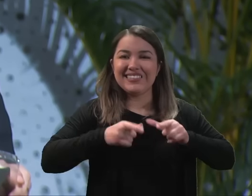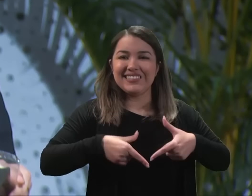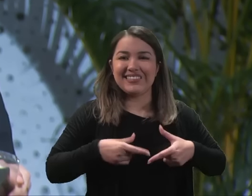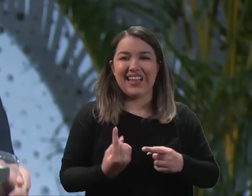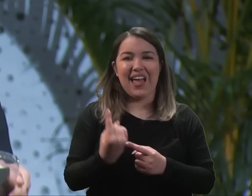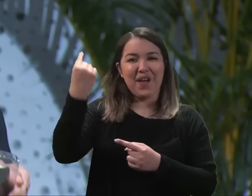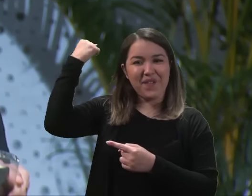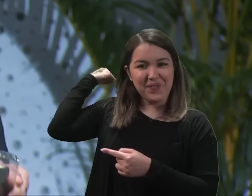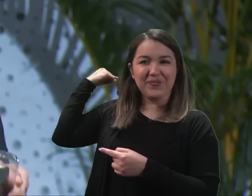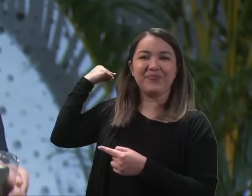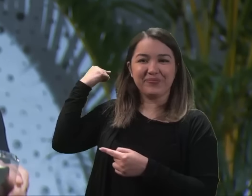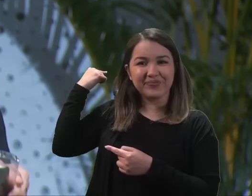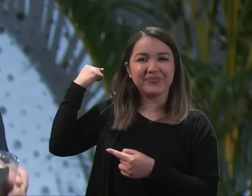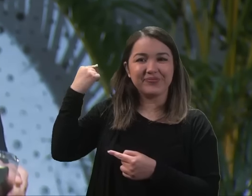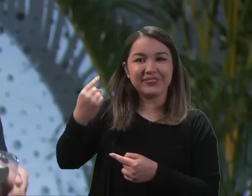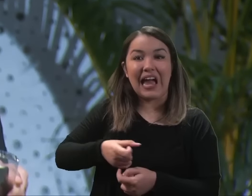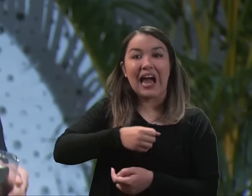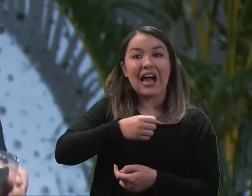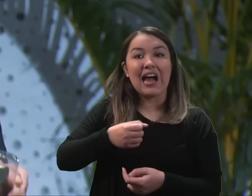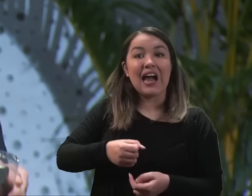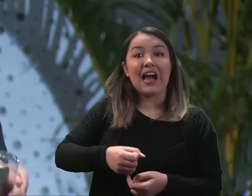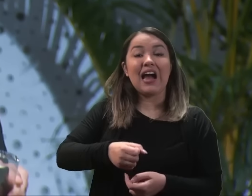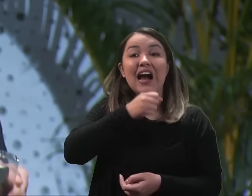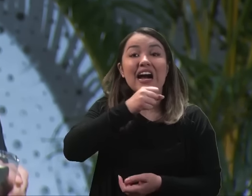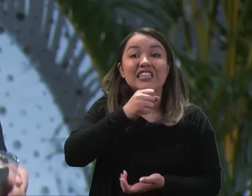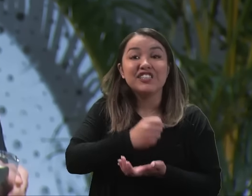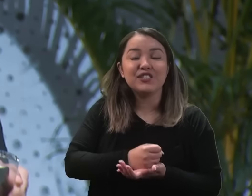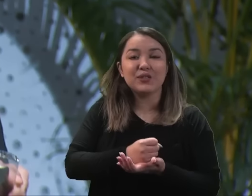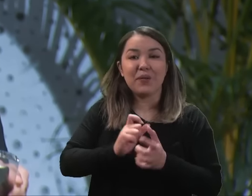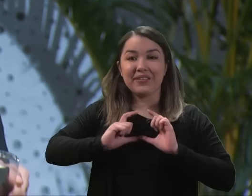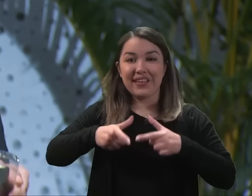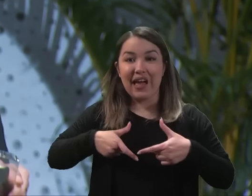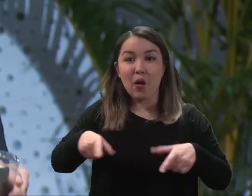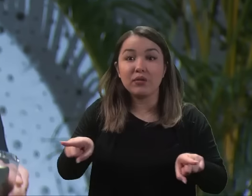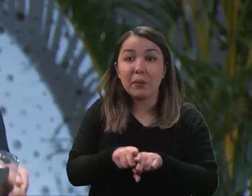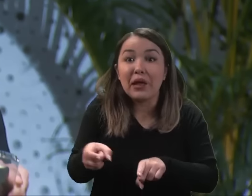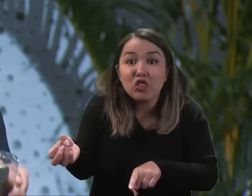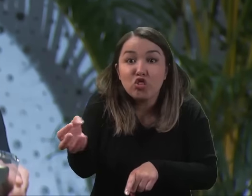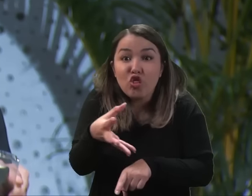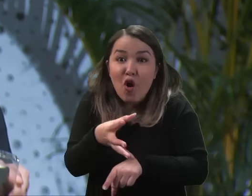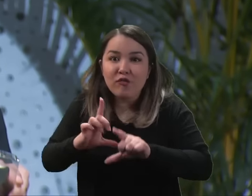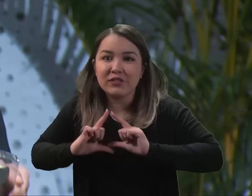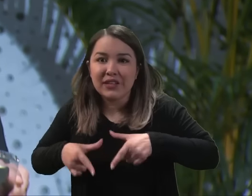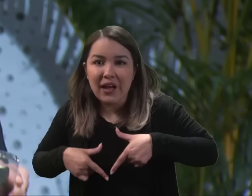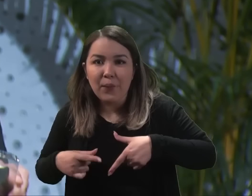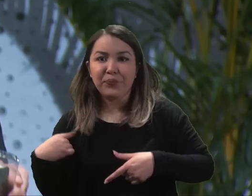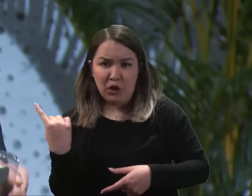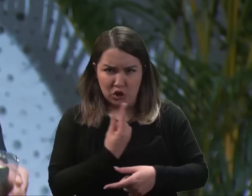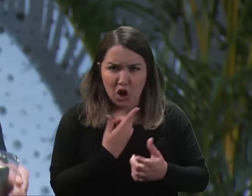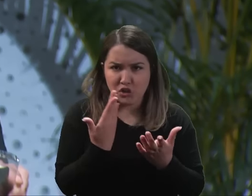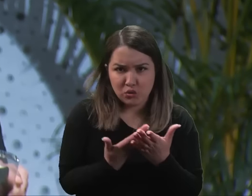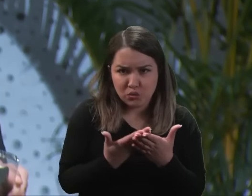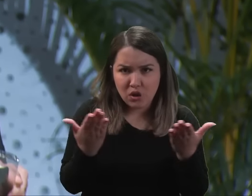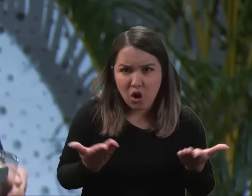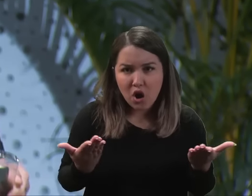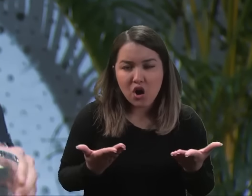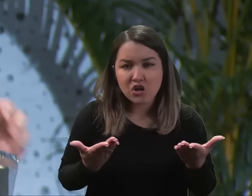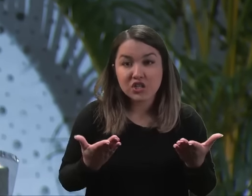antigo Israel e o moderno Israel. No estúdio de hoje, na mensagem de hoje,